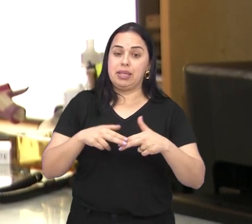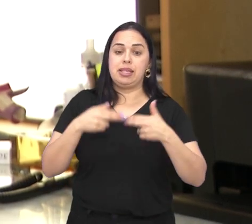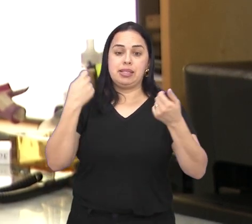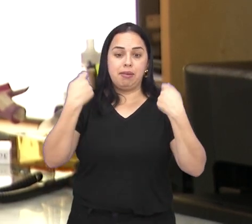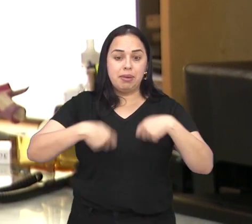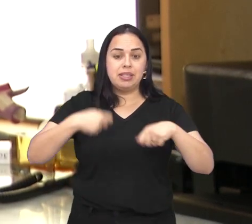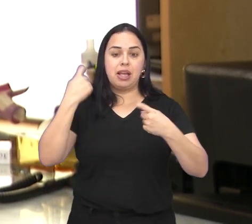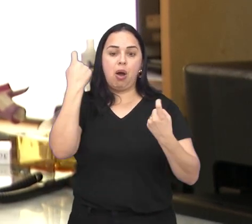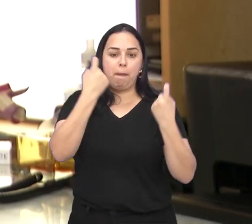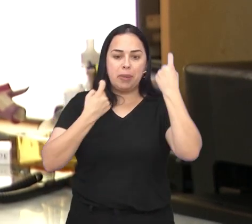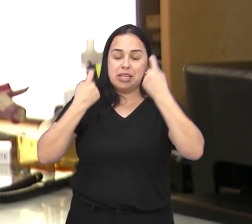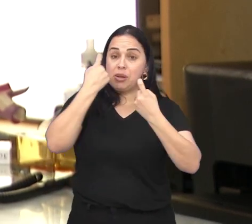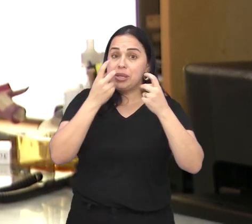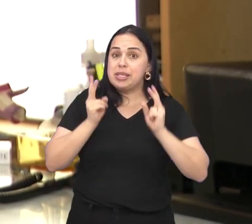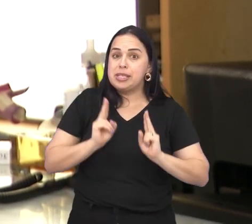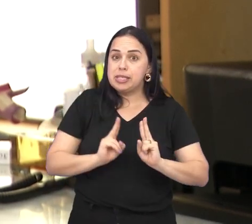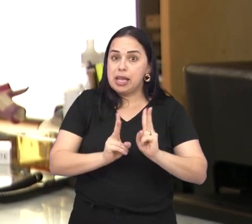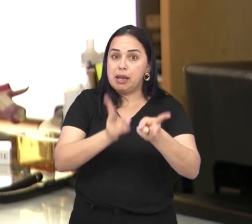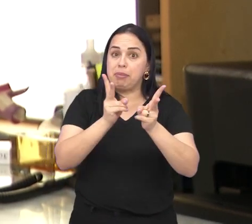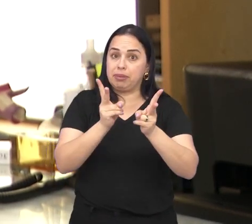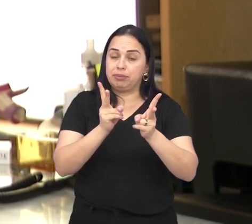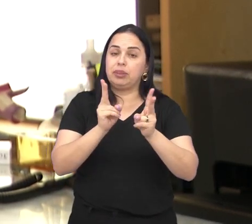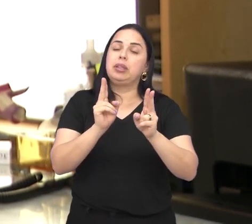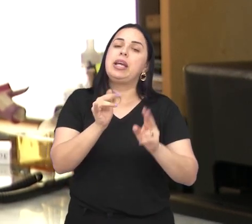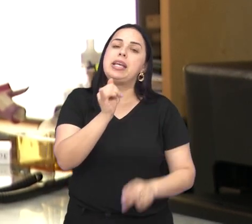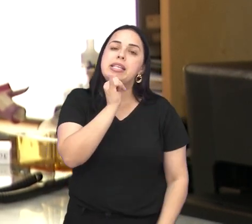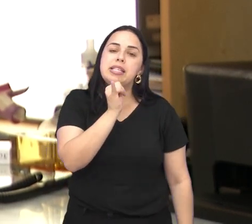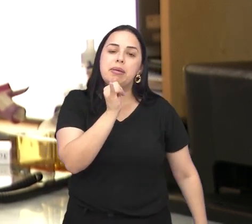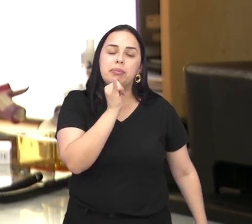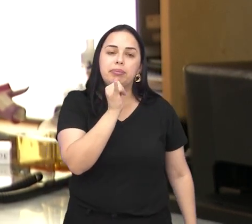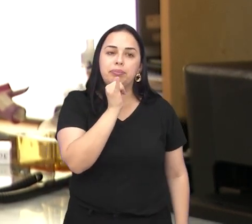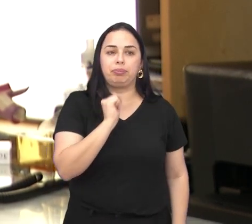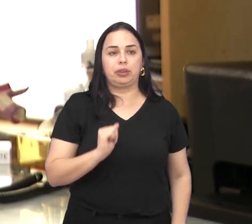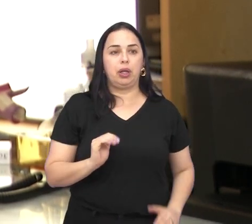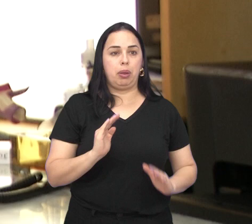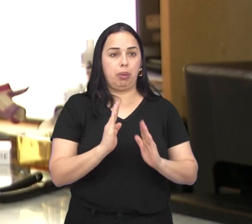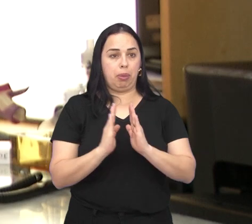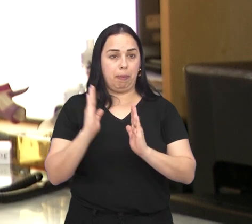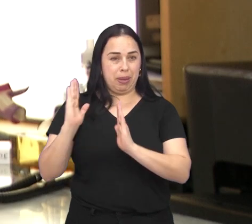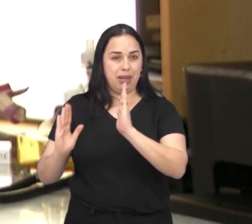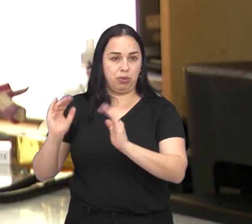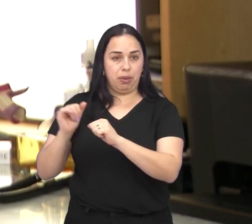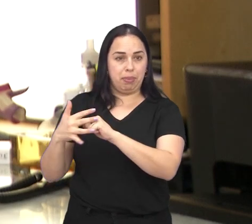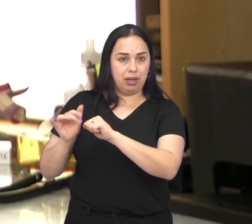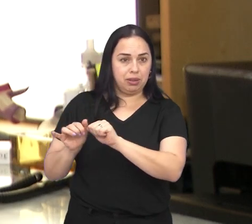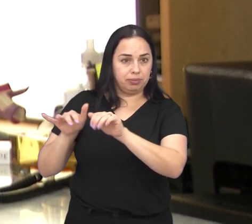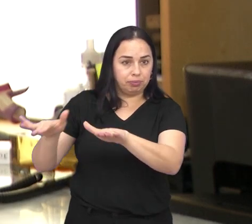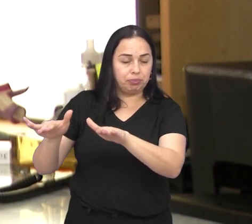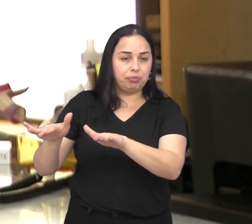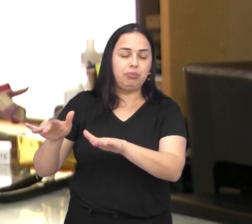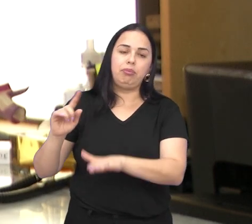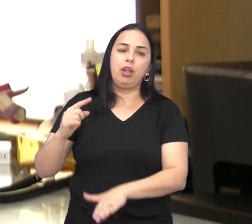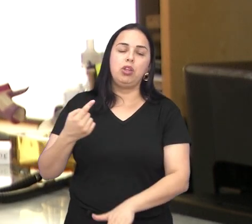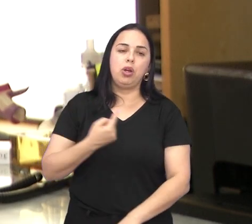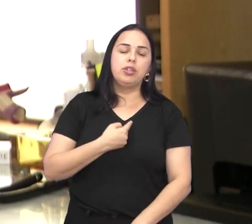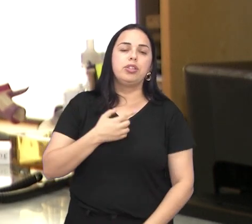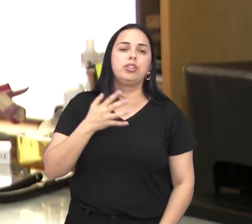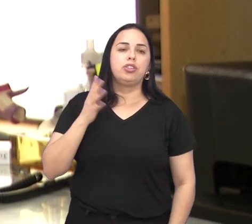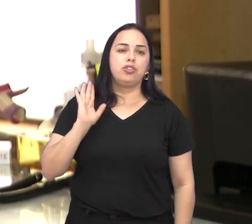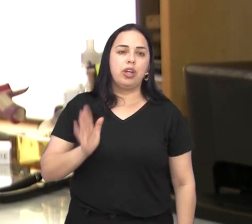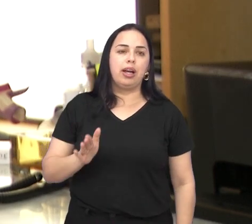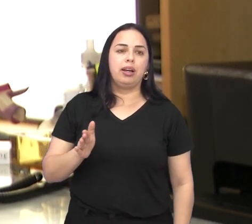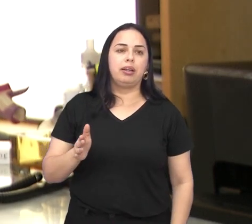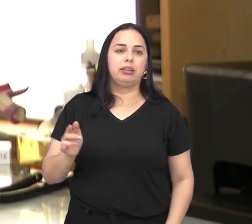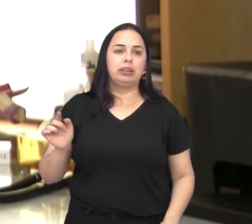uma preocupação sempre, porque a gente tem uma expectativa de que ia aumentar. Por exemplo, durante a pandemia do Covid, já